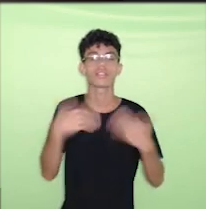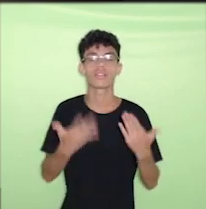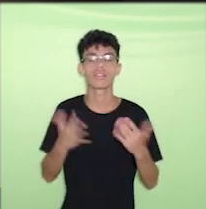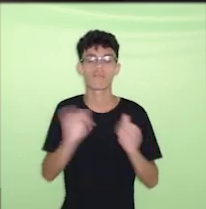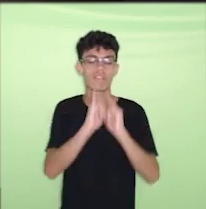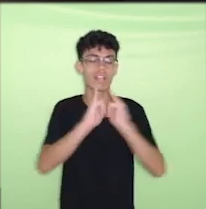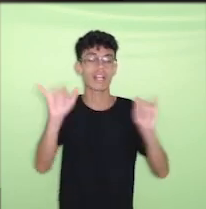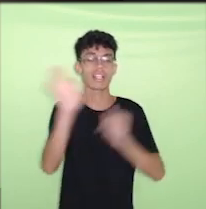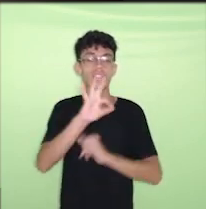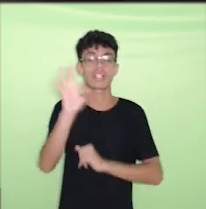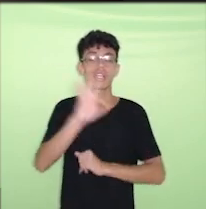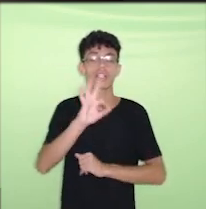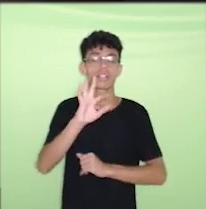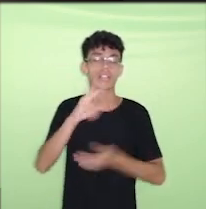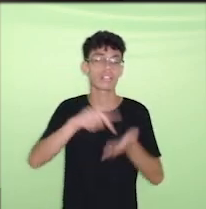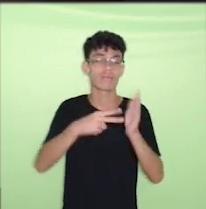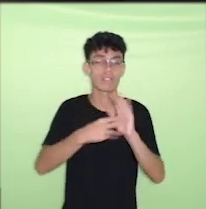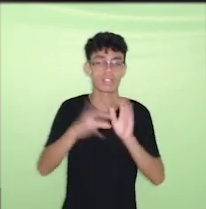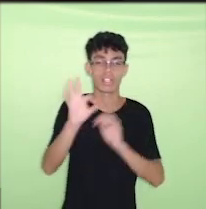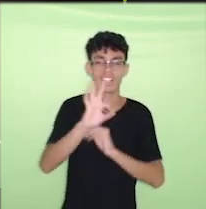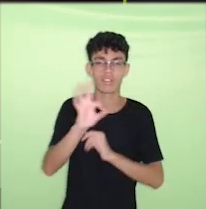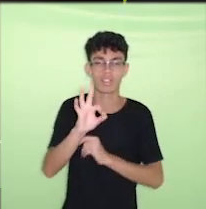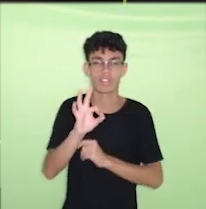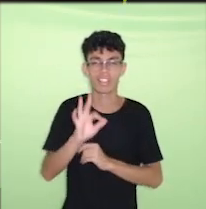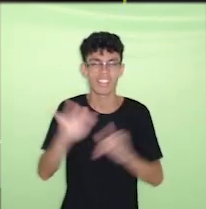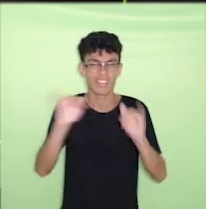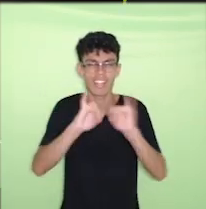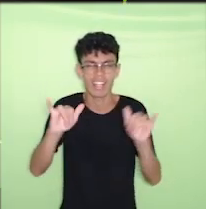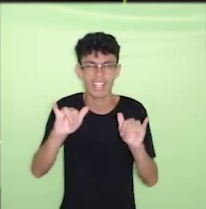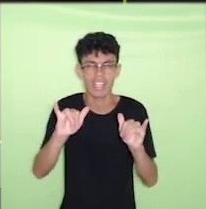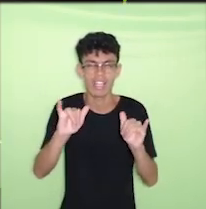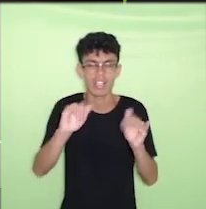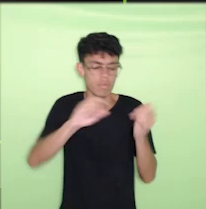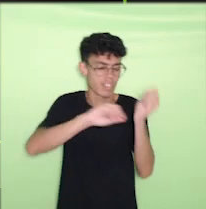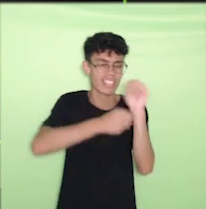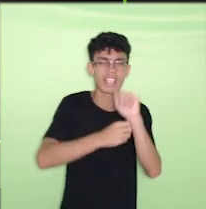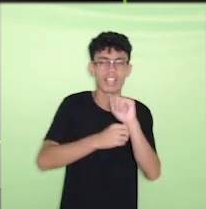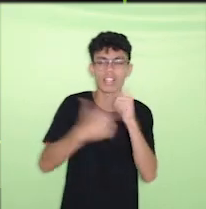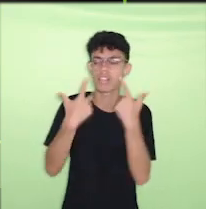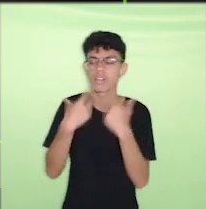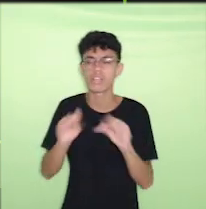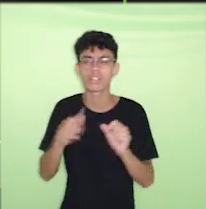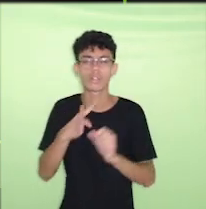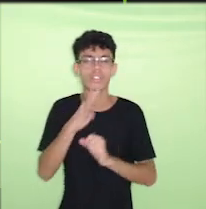falar do nada é nada. Mas eu não posso falar do mistério com a linguagem